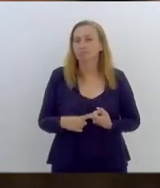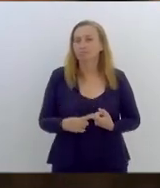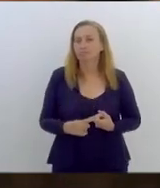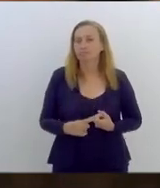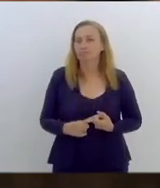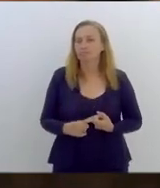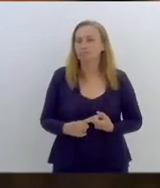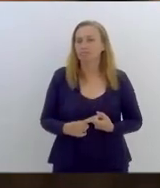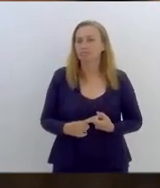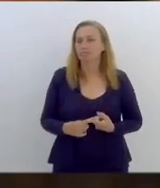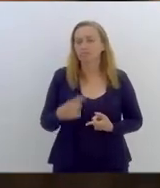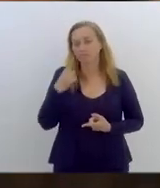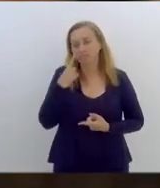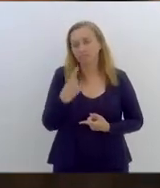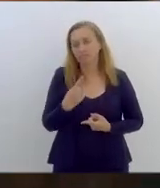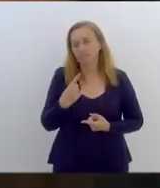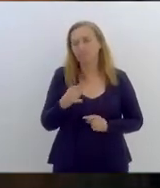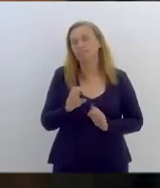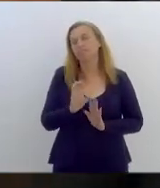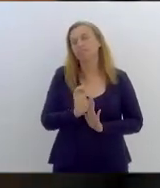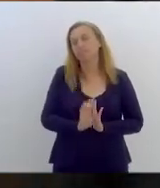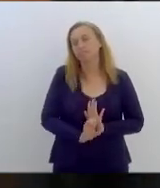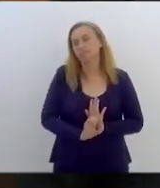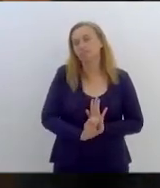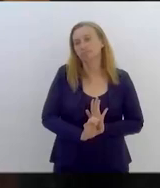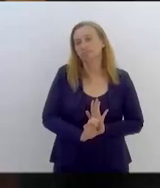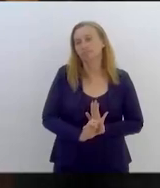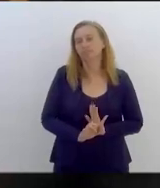estava assinando emendas às emendas.